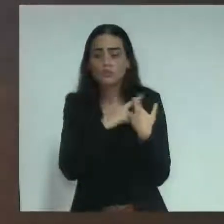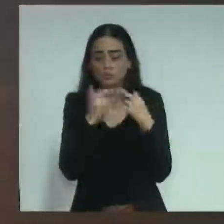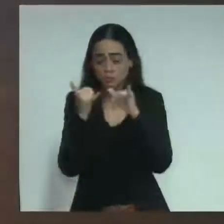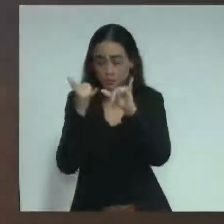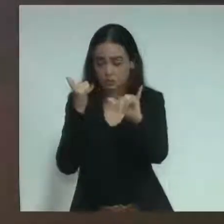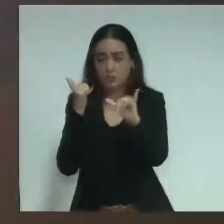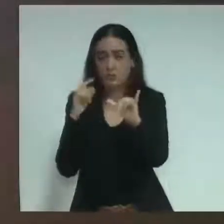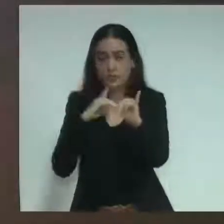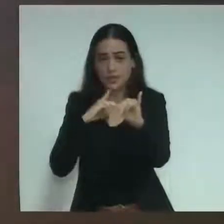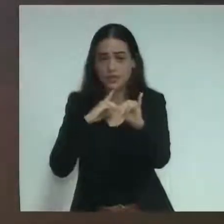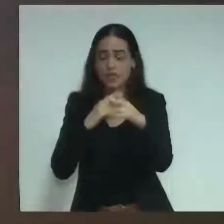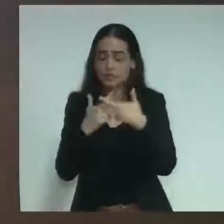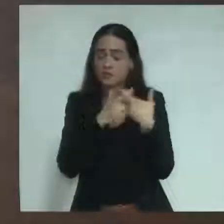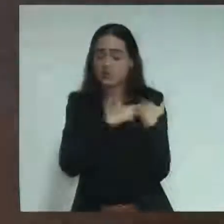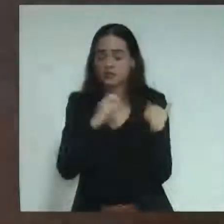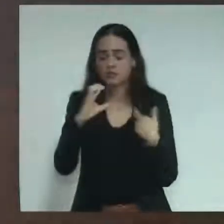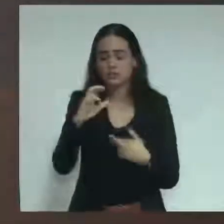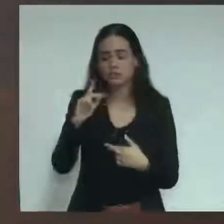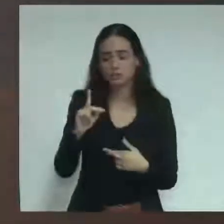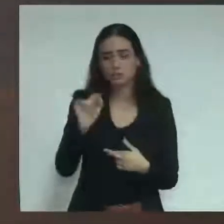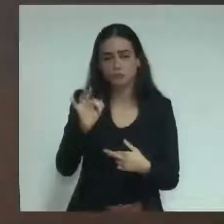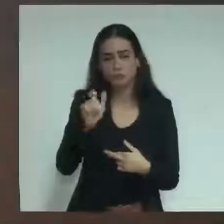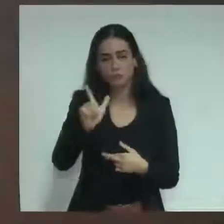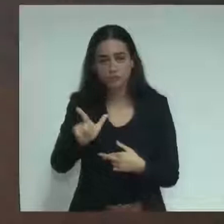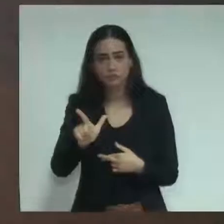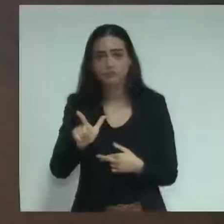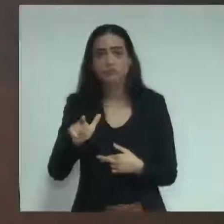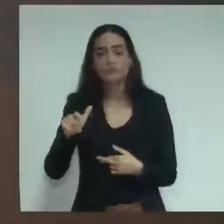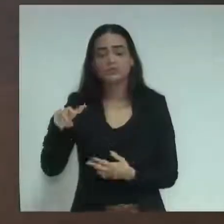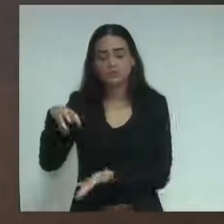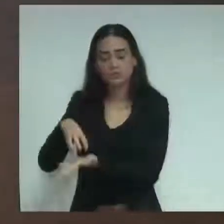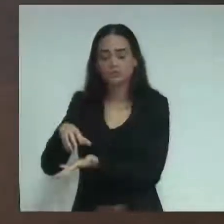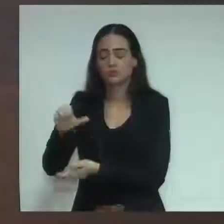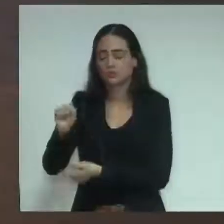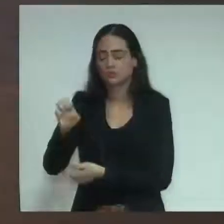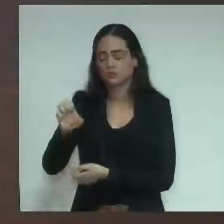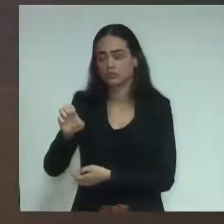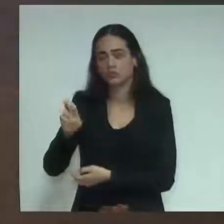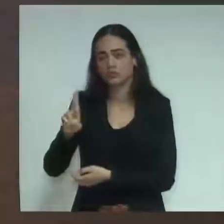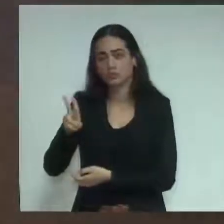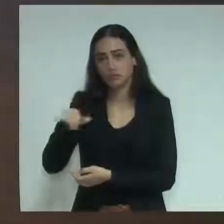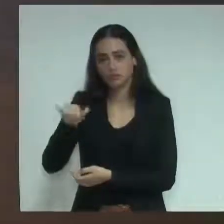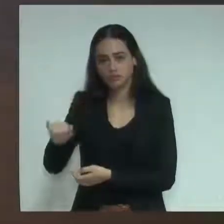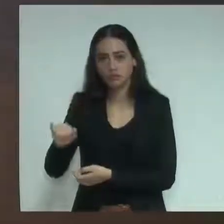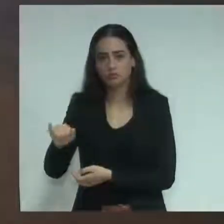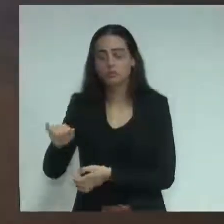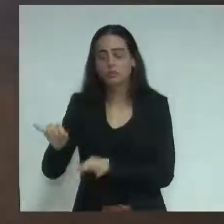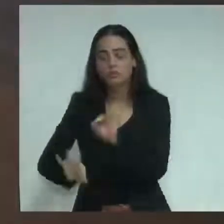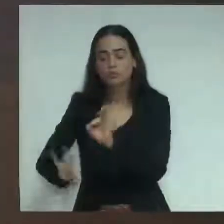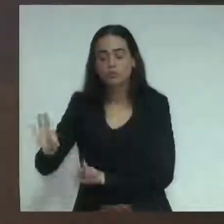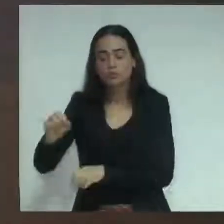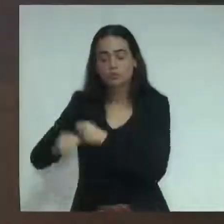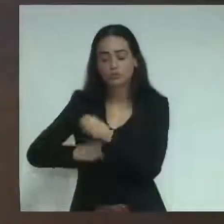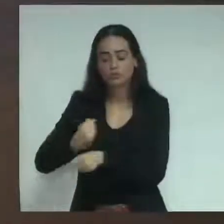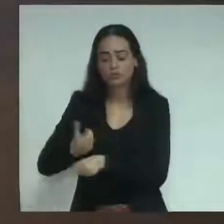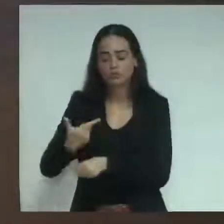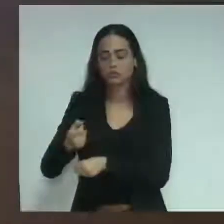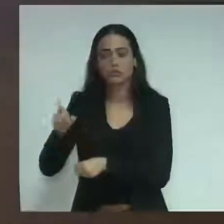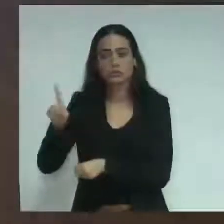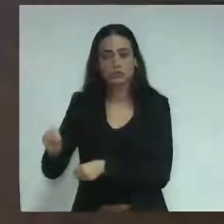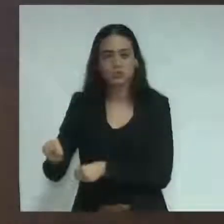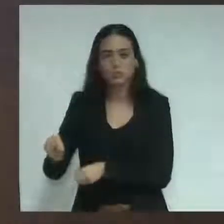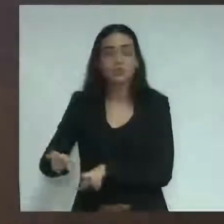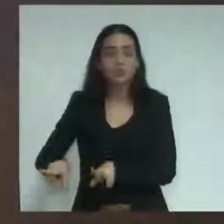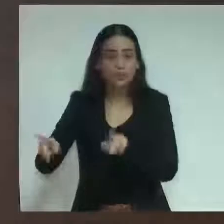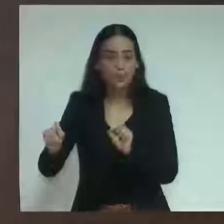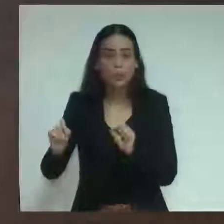nossa responsabilidade? Eu acredito que o CERM ele possa fazer para 2019 um planejamento diferente. O que eu enxergo